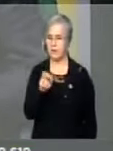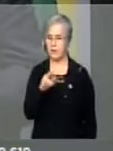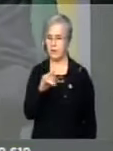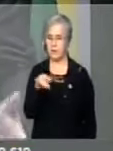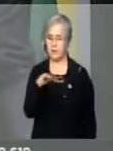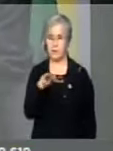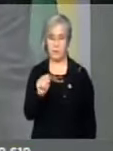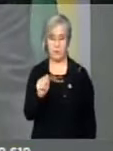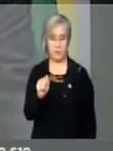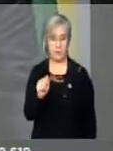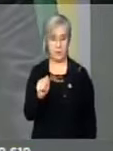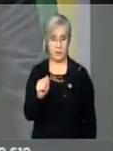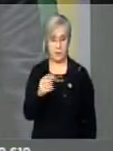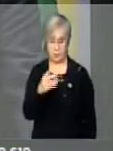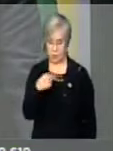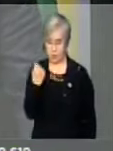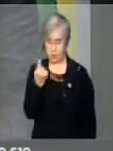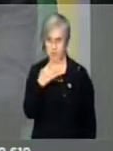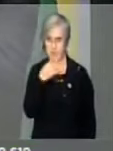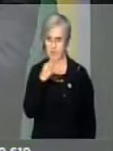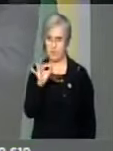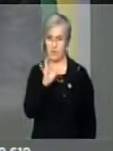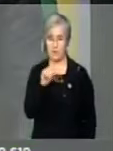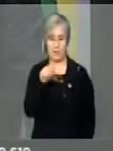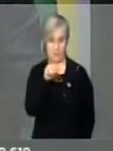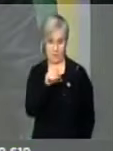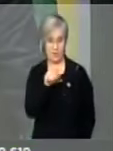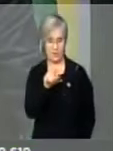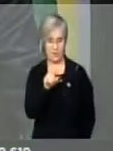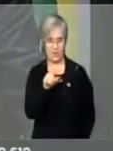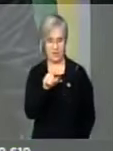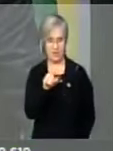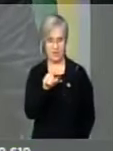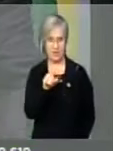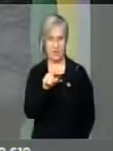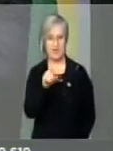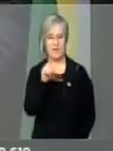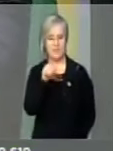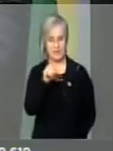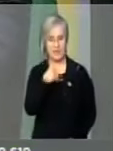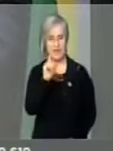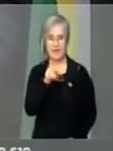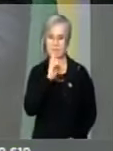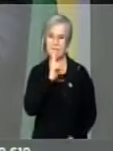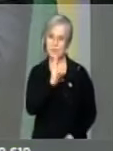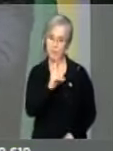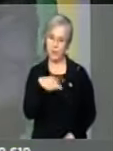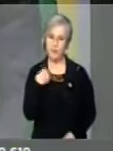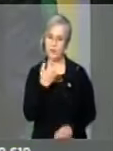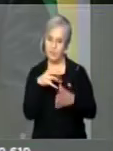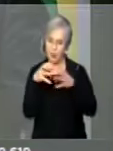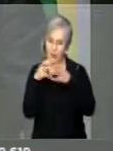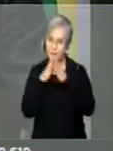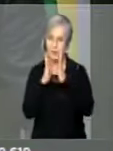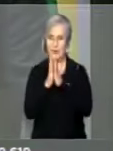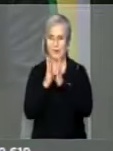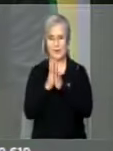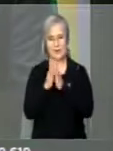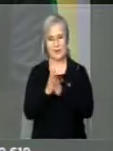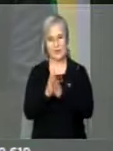nome conhecido no nosso meio, mas ele é fruto do nosso grupo de oração. Então quero pedir uma salva de palmas para o deputado Mauro Pereira.